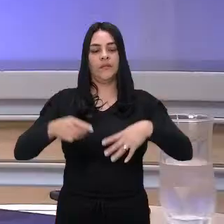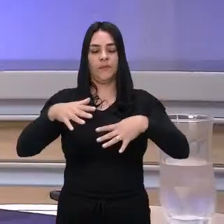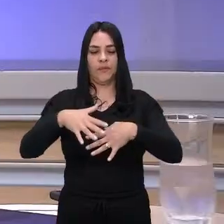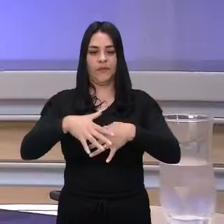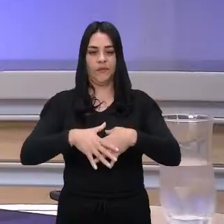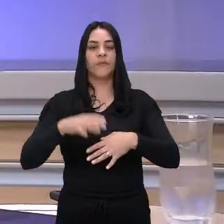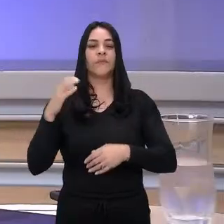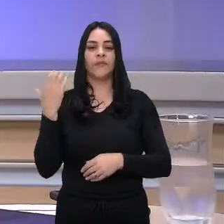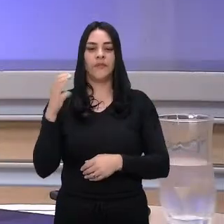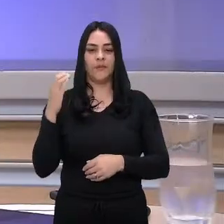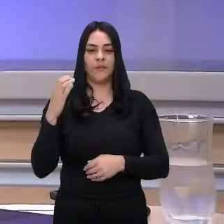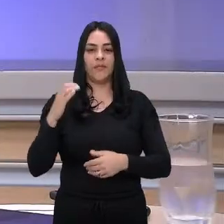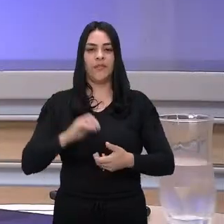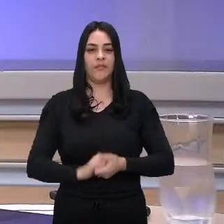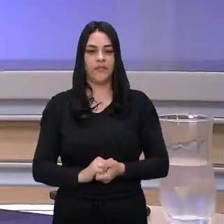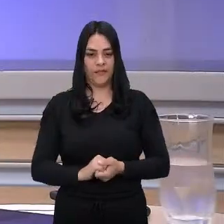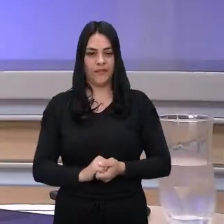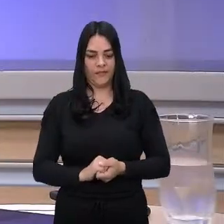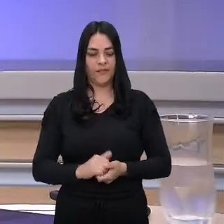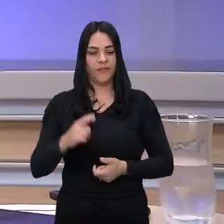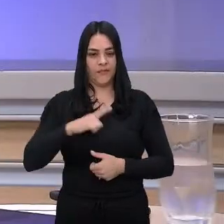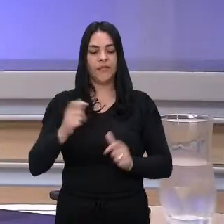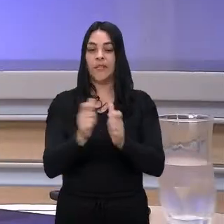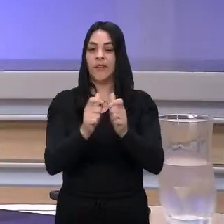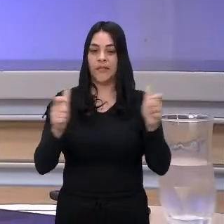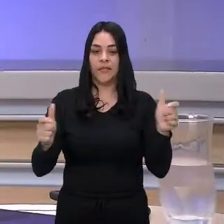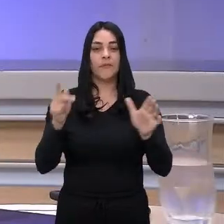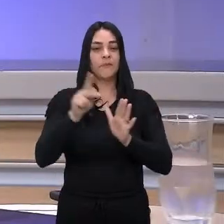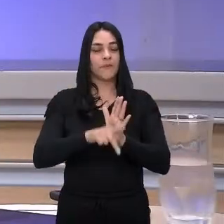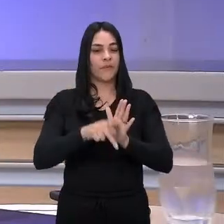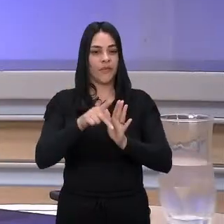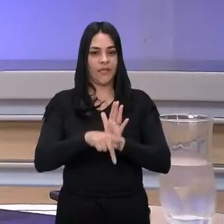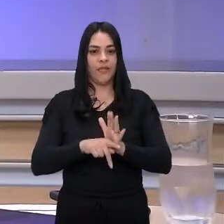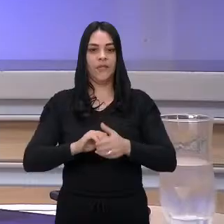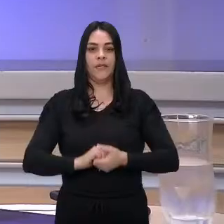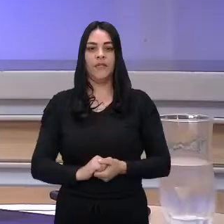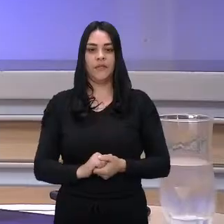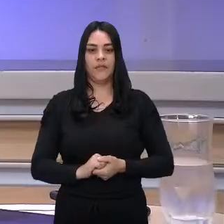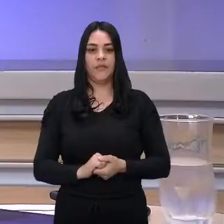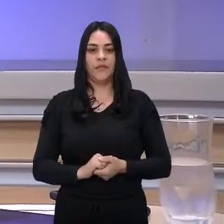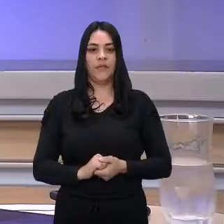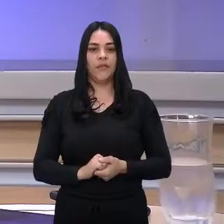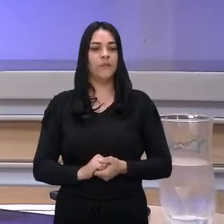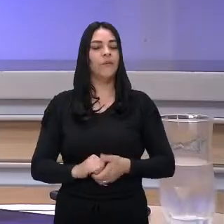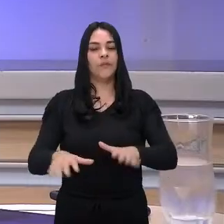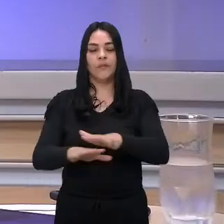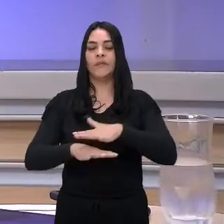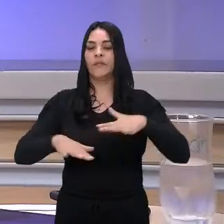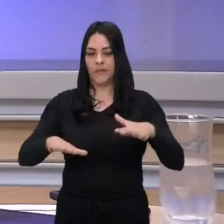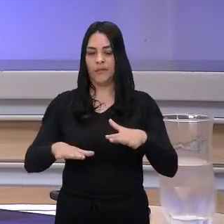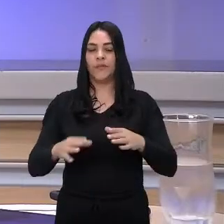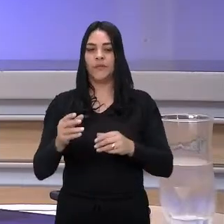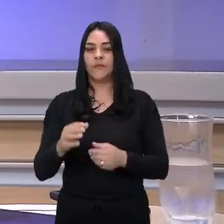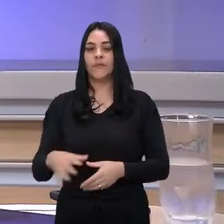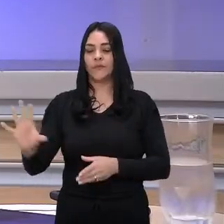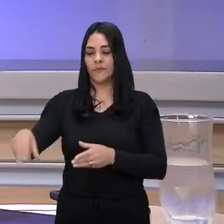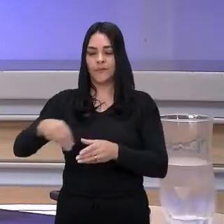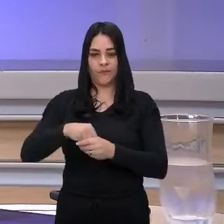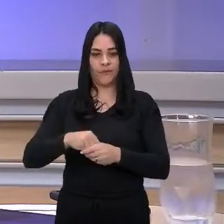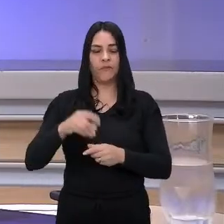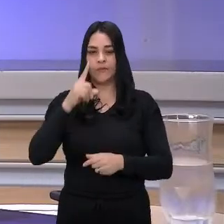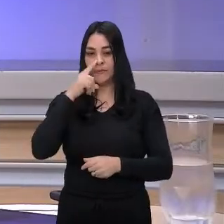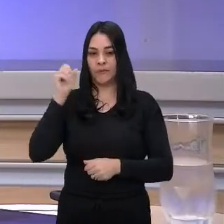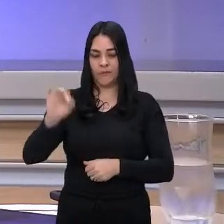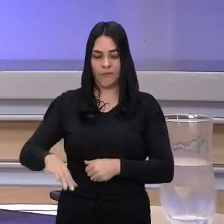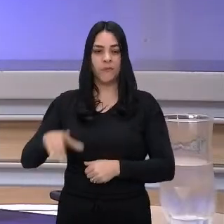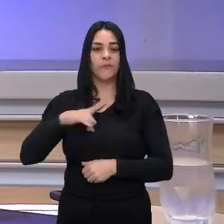Feira de Ciências, a grande maioria dos projetos envolviam algum assunto ambiental, ou coleta de resíduos, tanto que a gente usou,